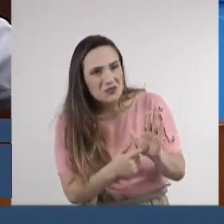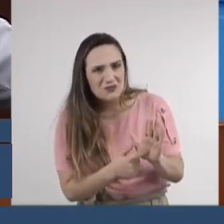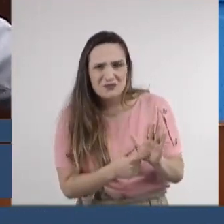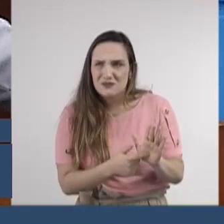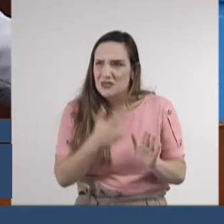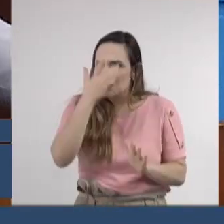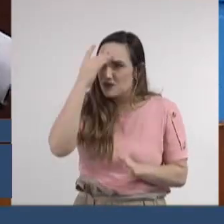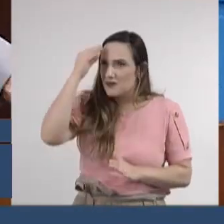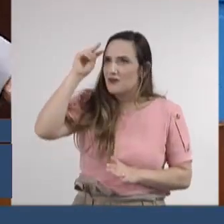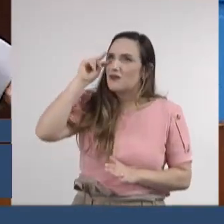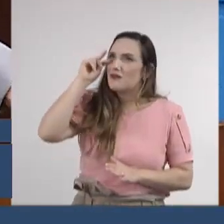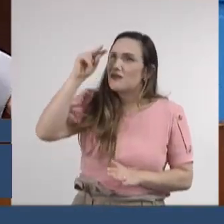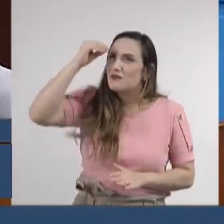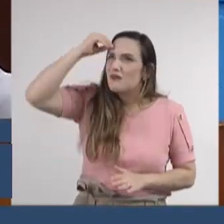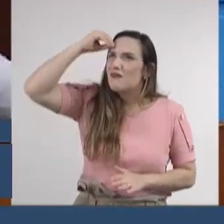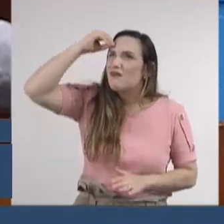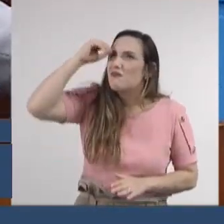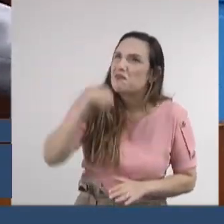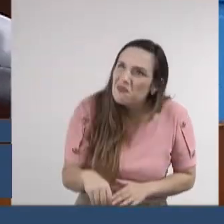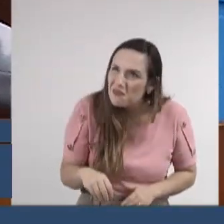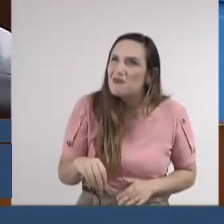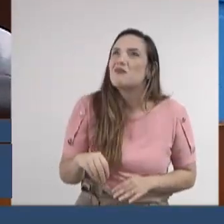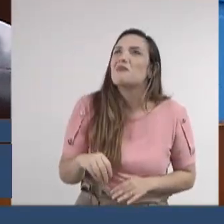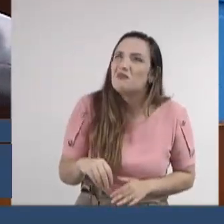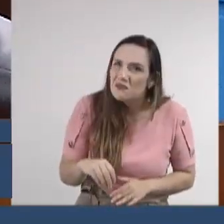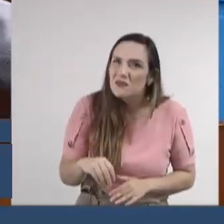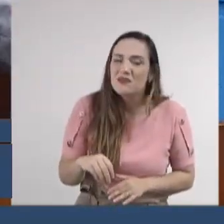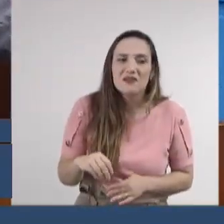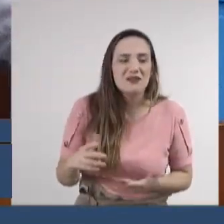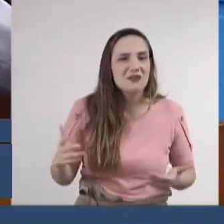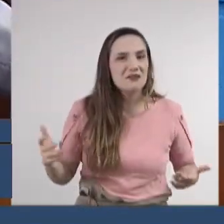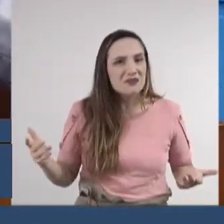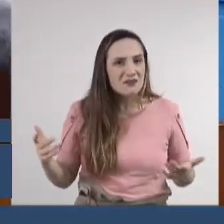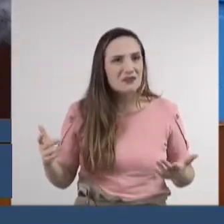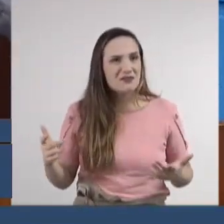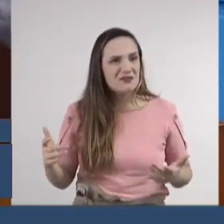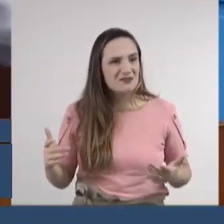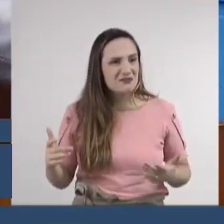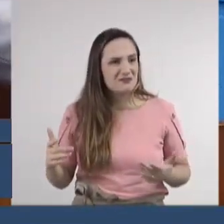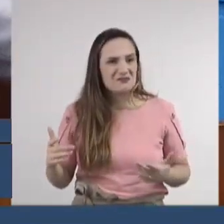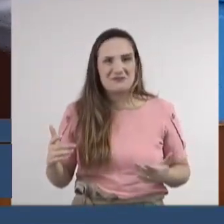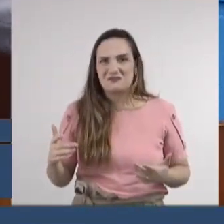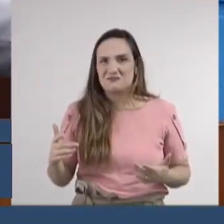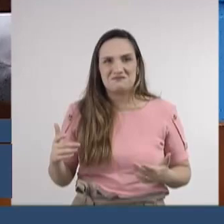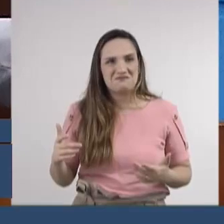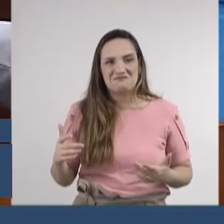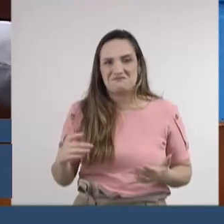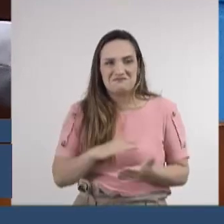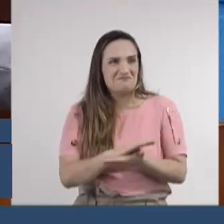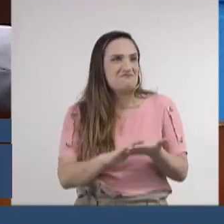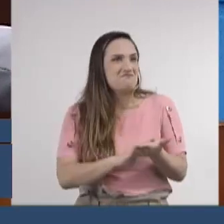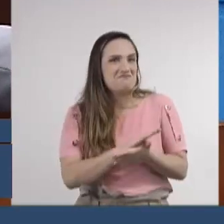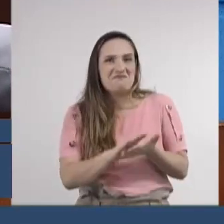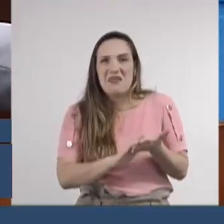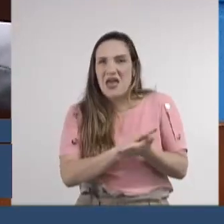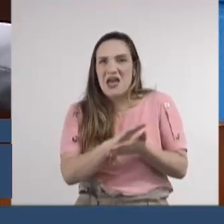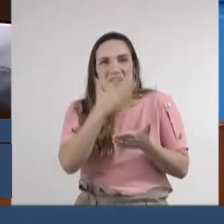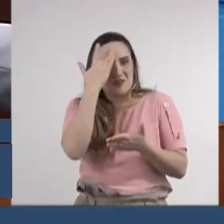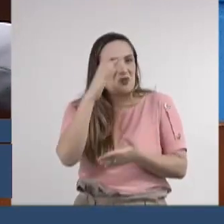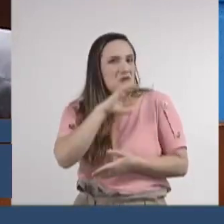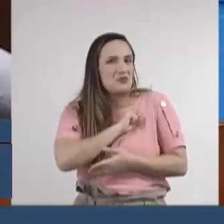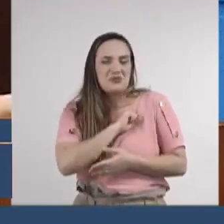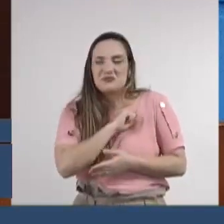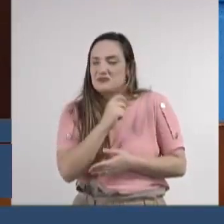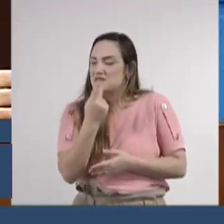aqueles que aqui estavam presentes. E não houve um sequer, ou uma fala em defesa da proposta apresentada